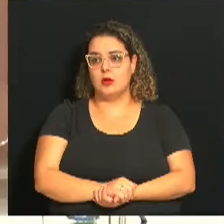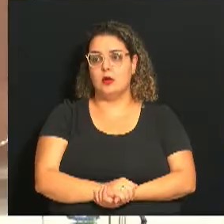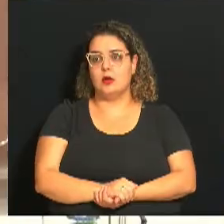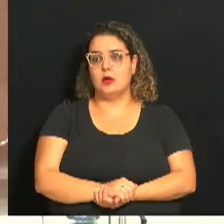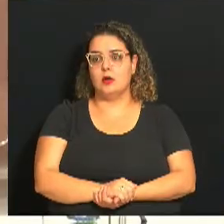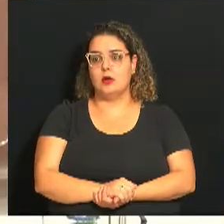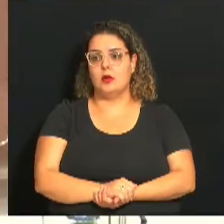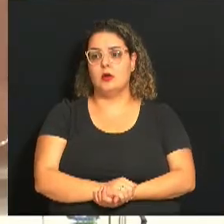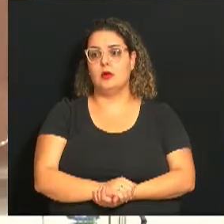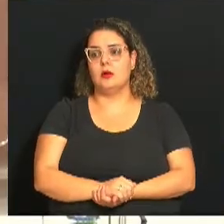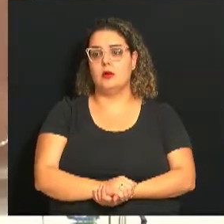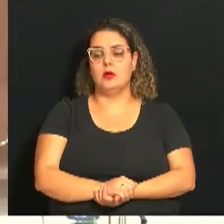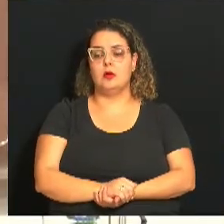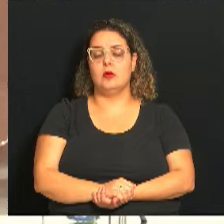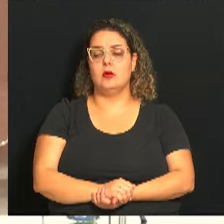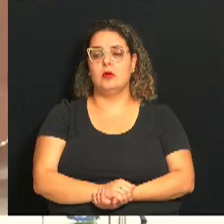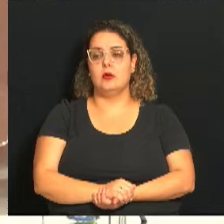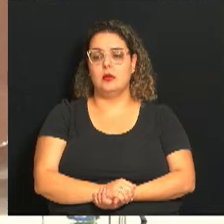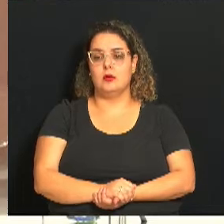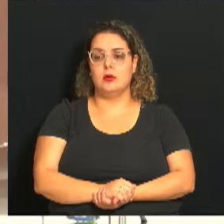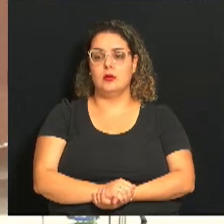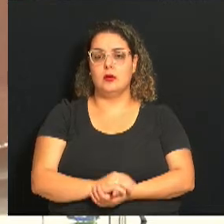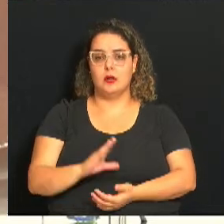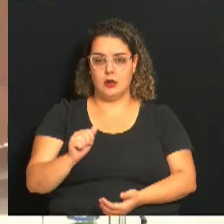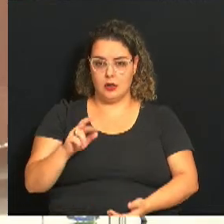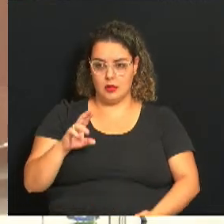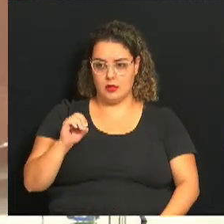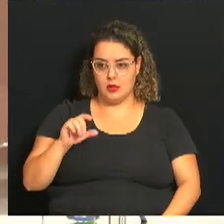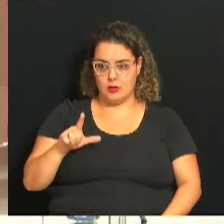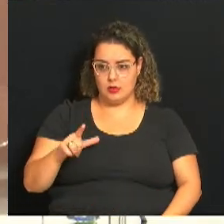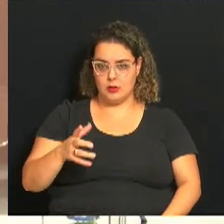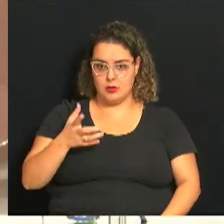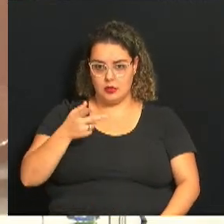Carol, você quer responder?